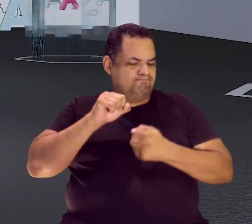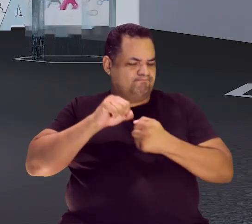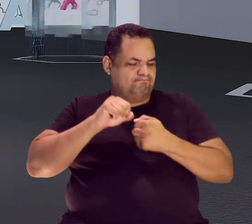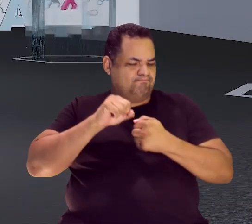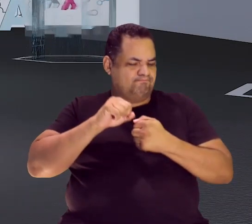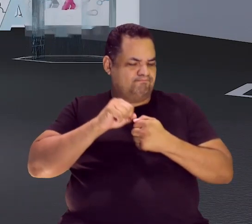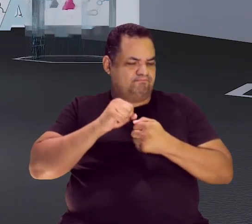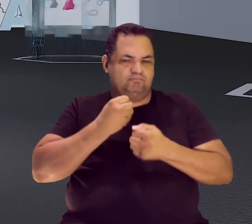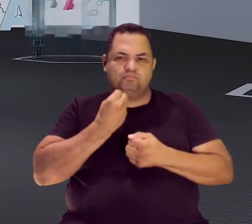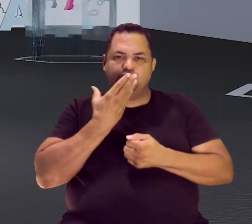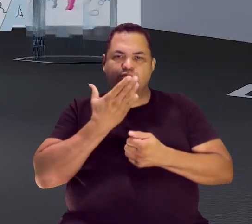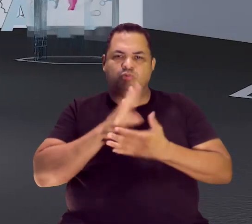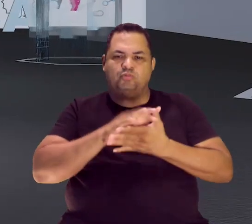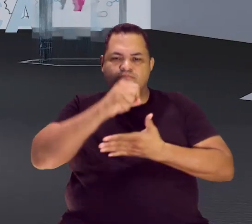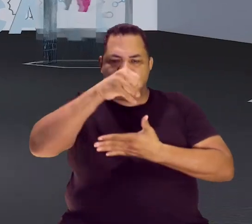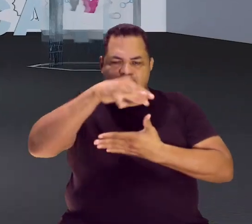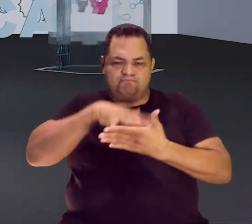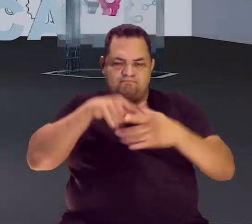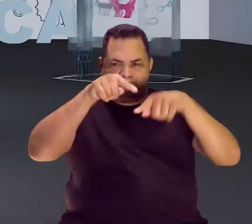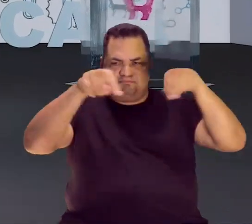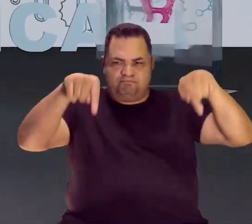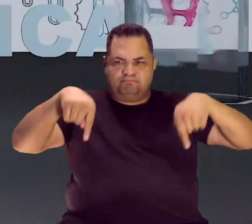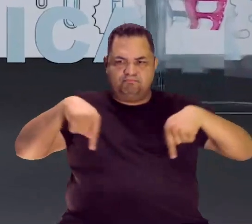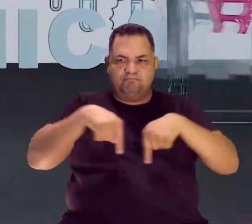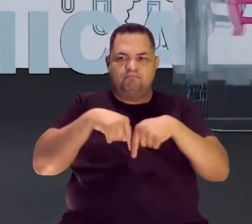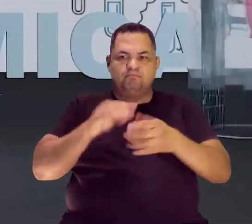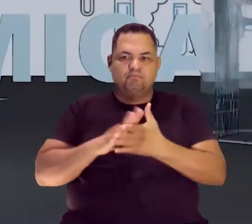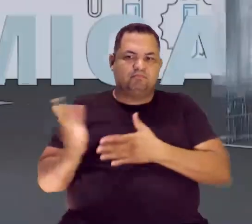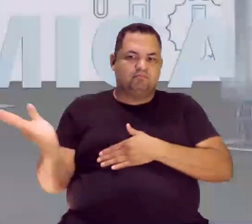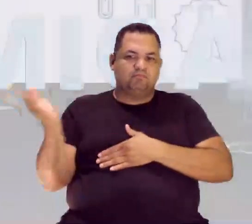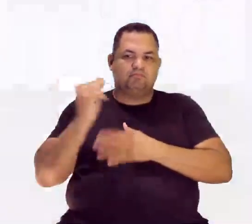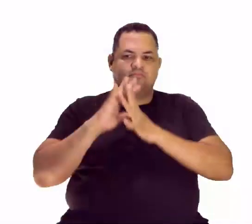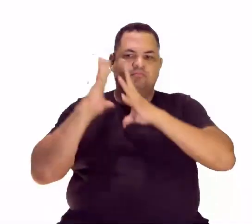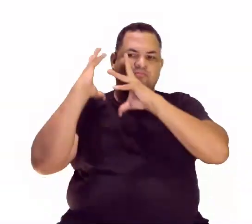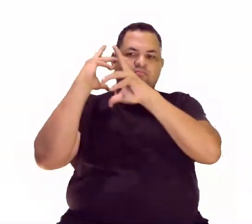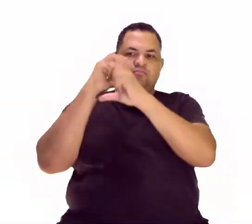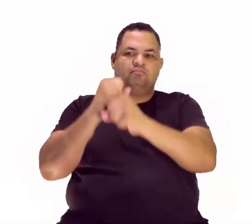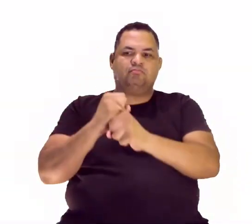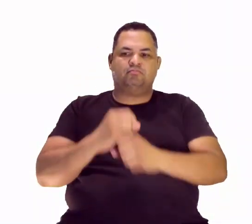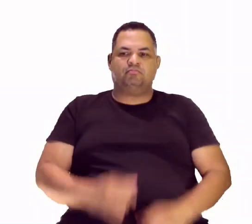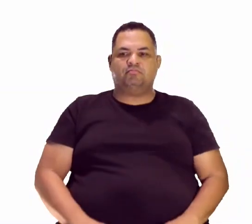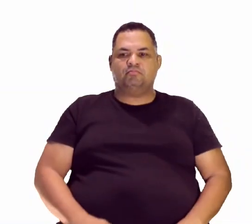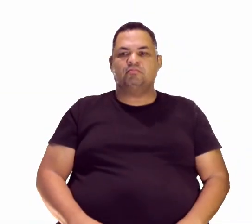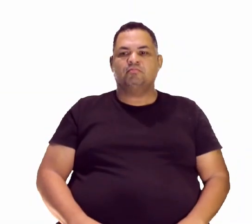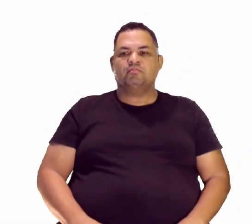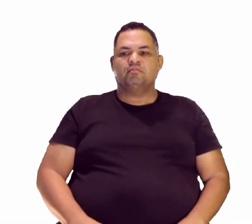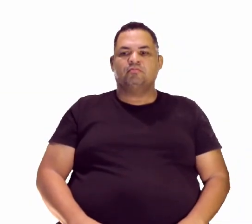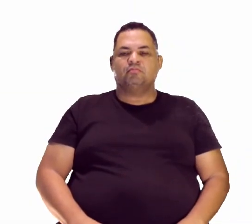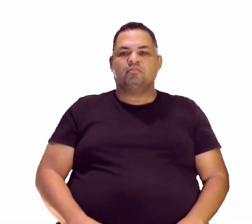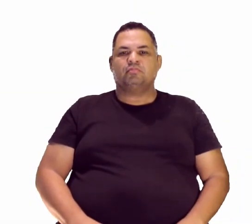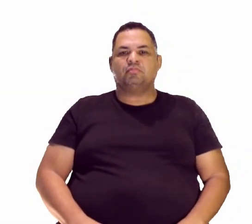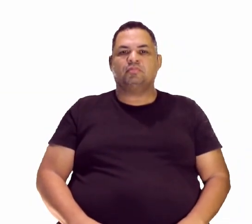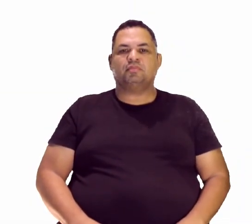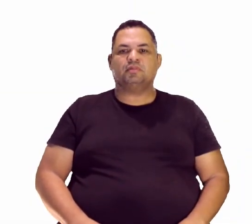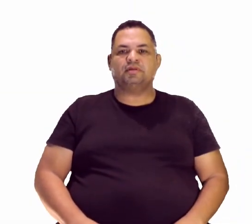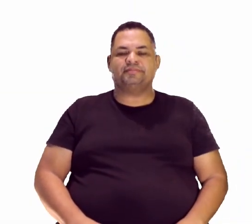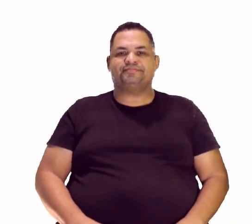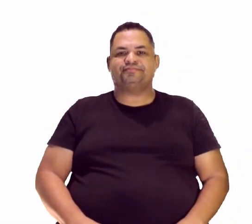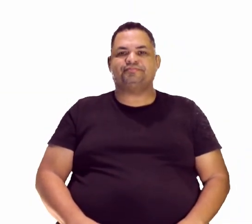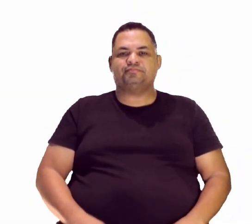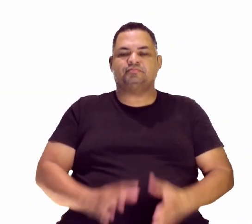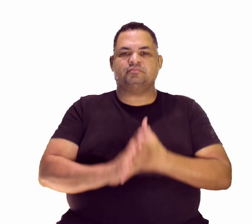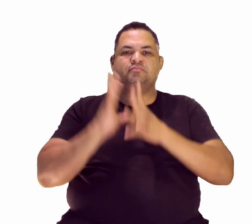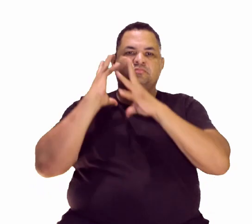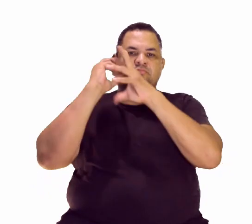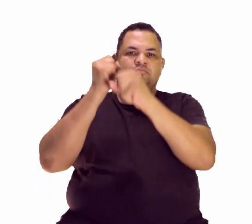uma boa atividade de sala. Vamos lá na revisão então? Olha só, aqui exatamente